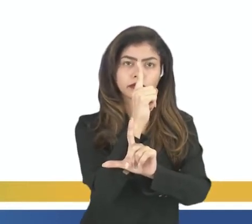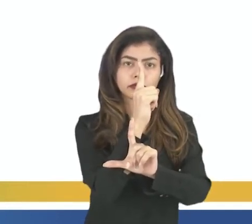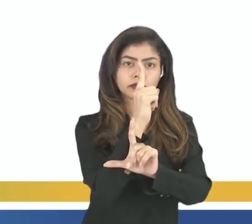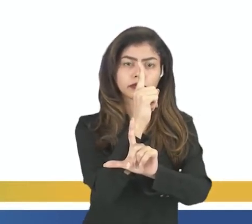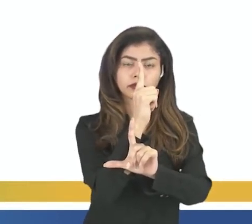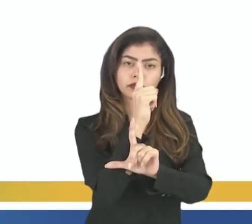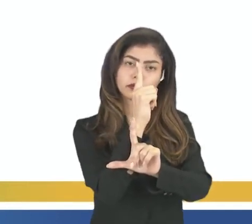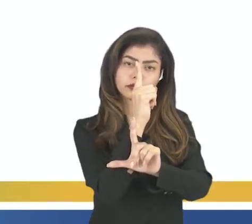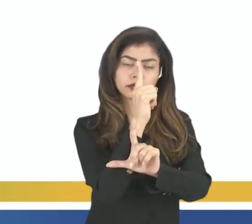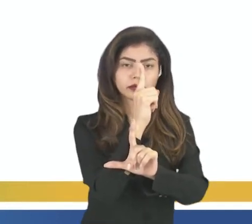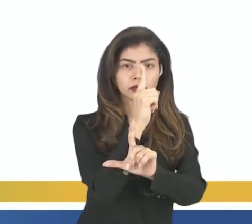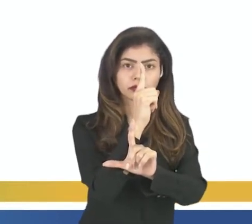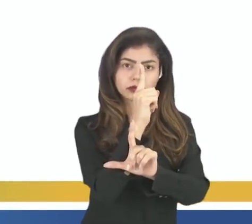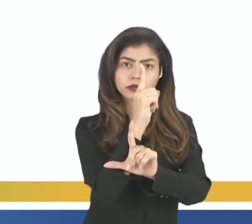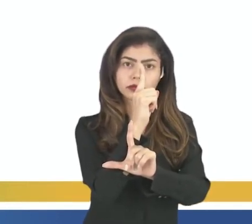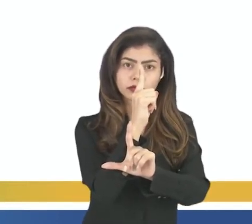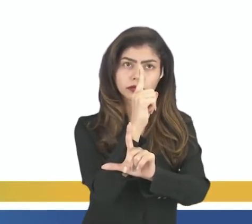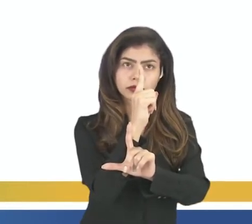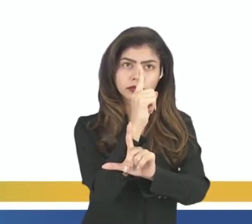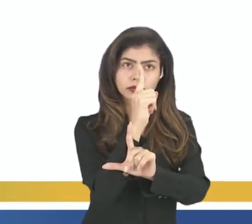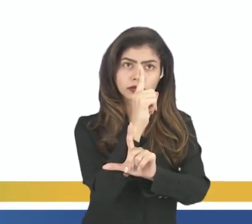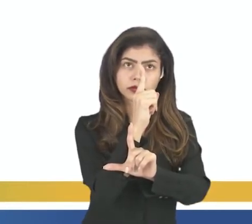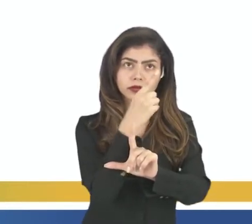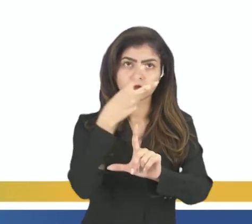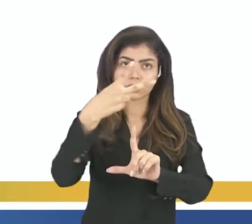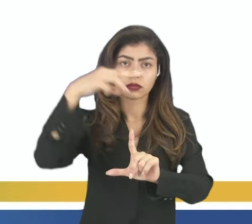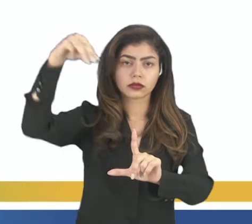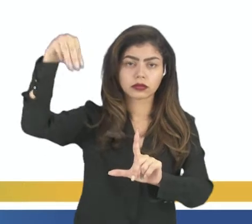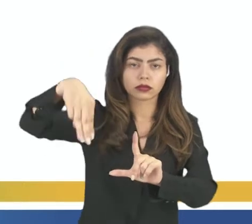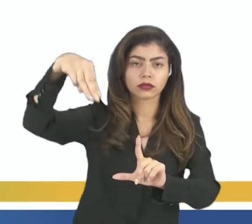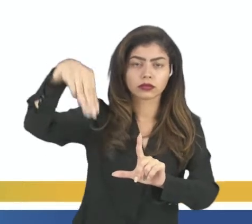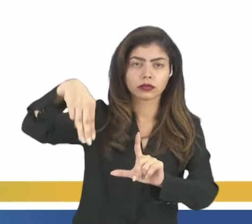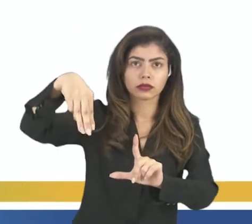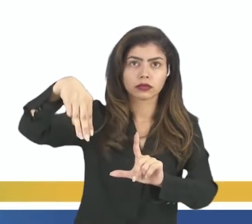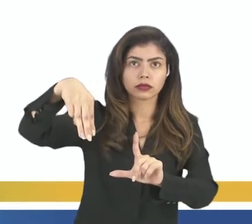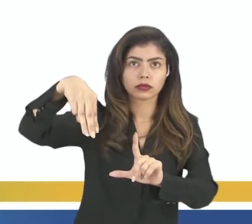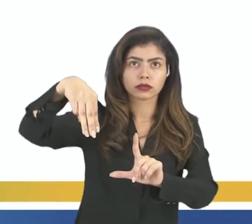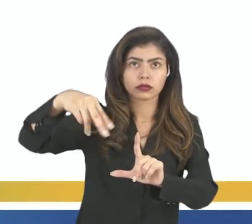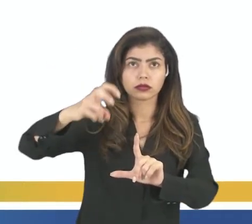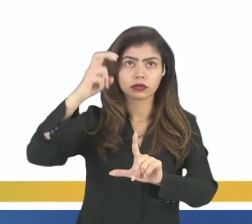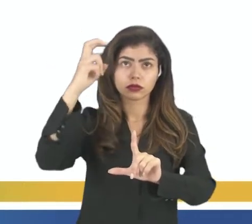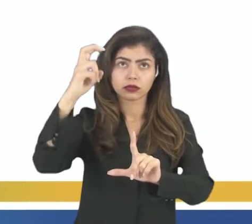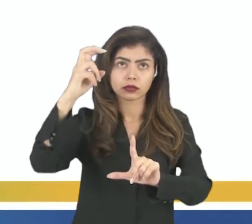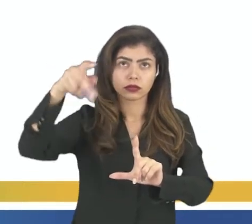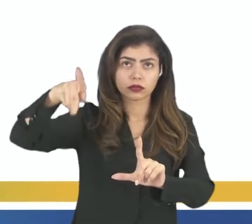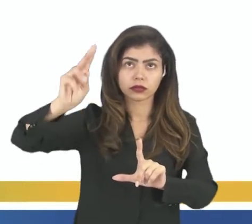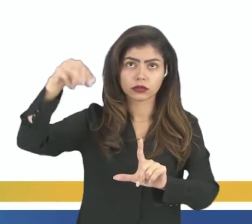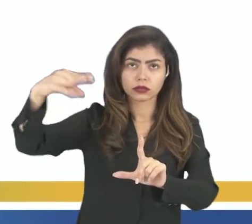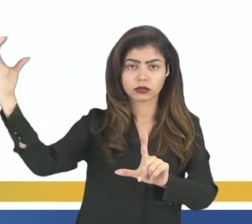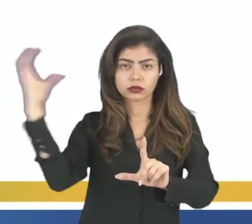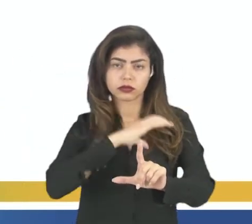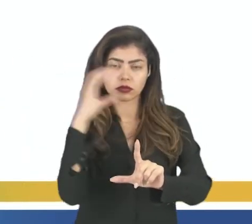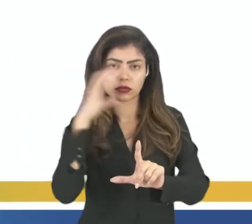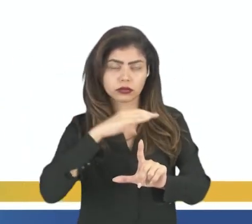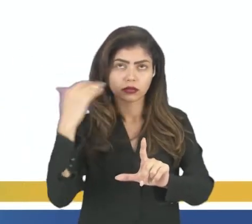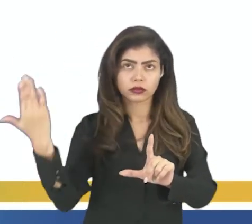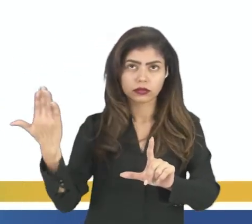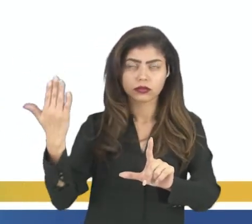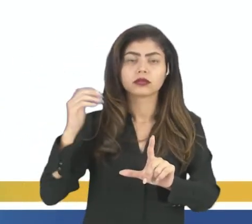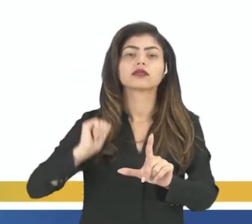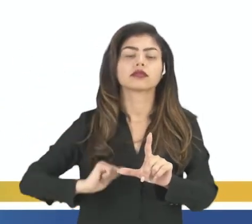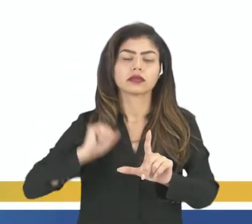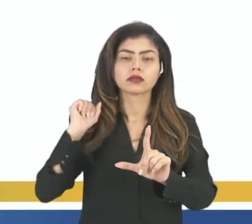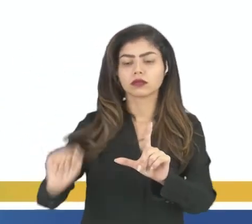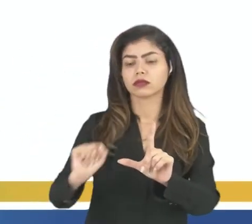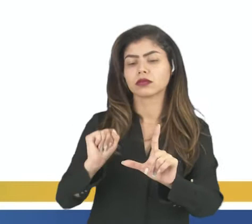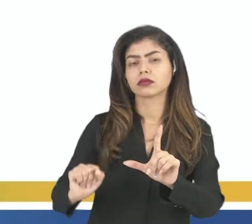trabalho resistente. O deslocamento é de 2 metros. A massa do corpo, 5 kg. A aceleração gravitacional na Terra